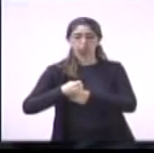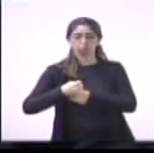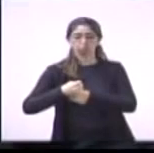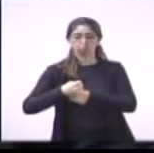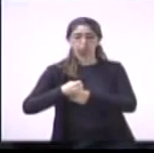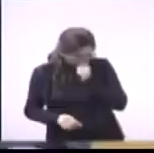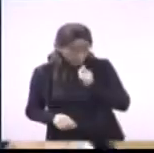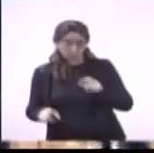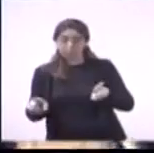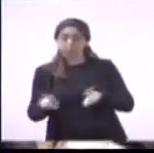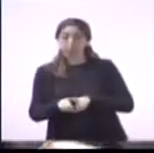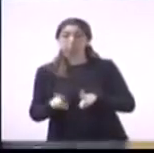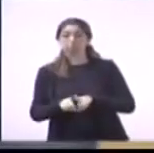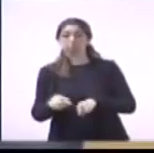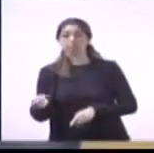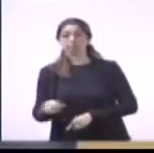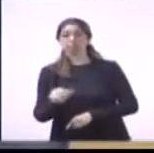importância